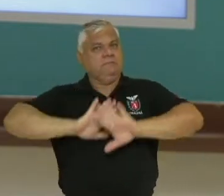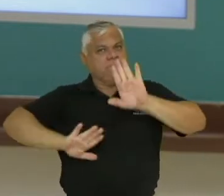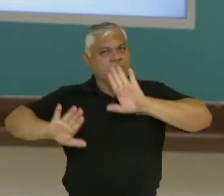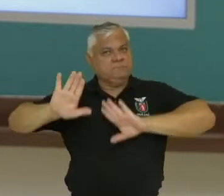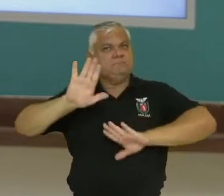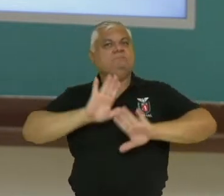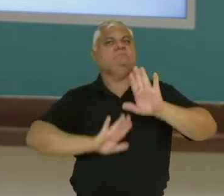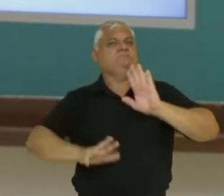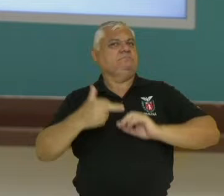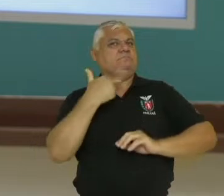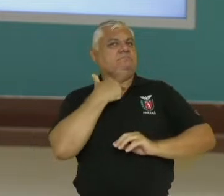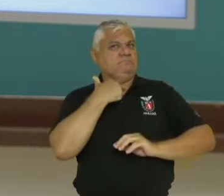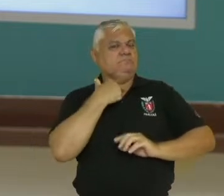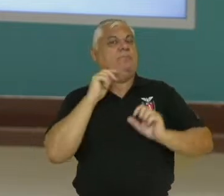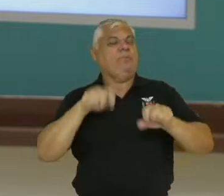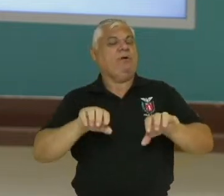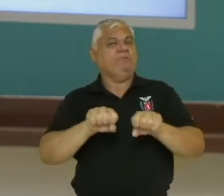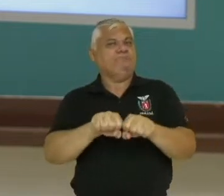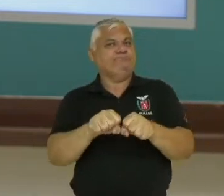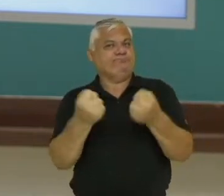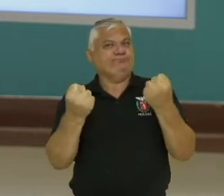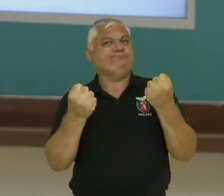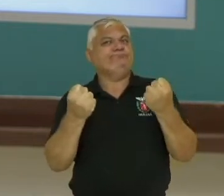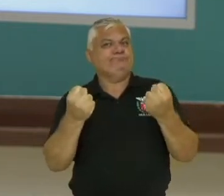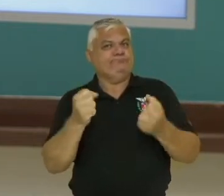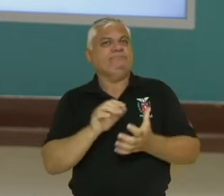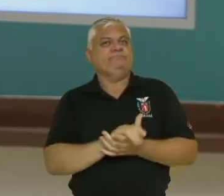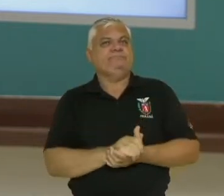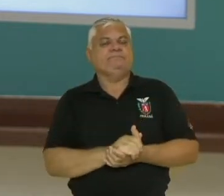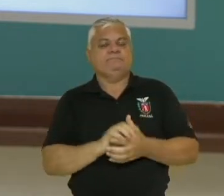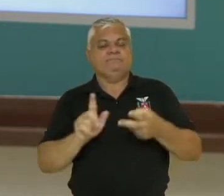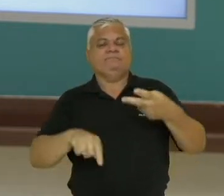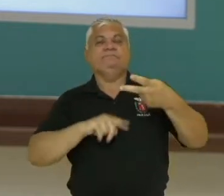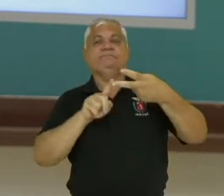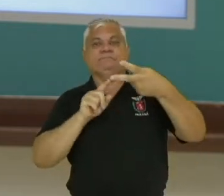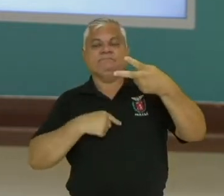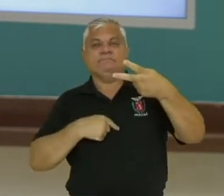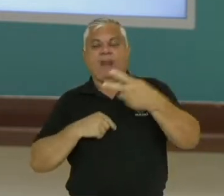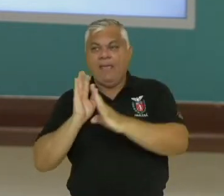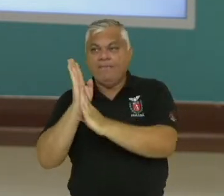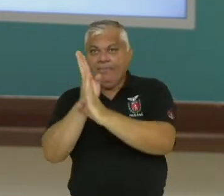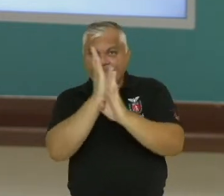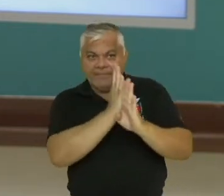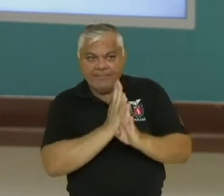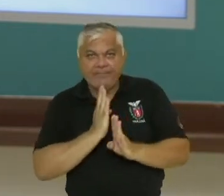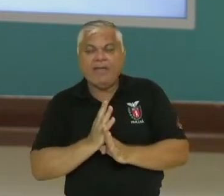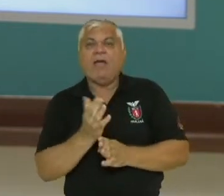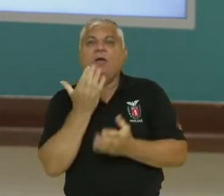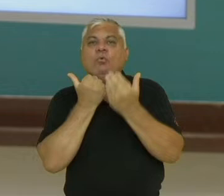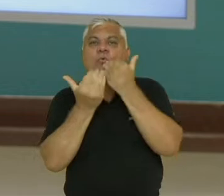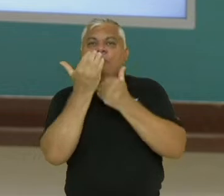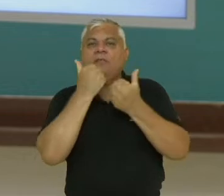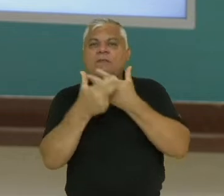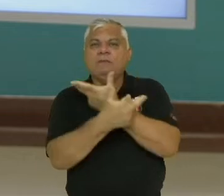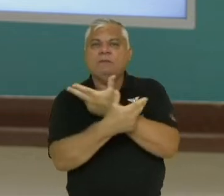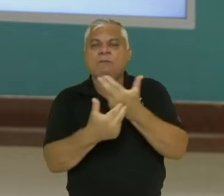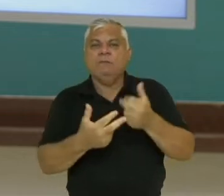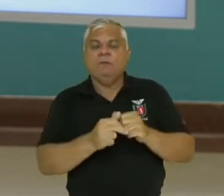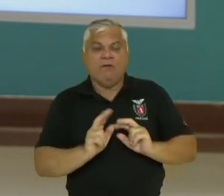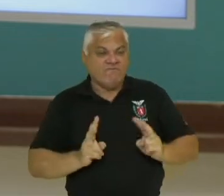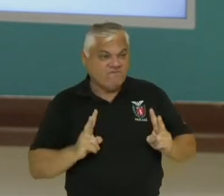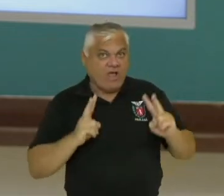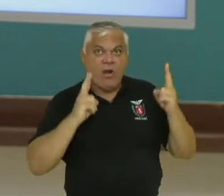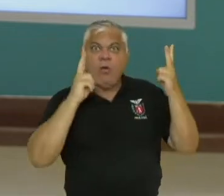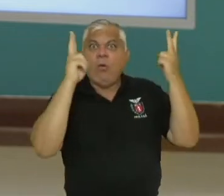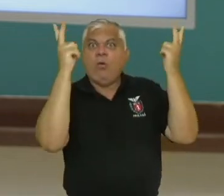desse nutriente pode causar mal, sim. Qual o outro objetivo? Identificar alimentos que são ricos,